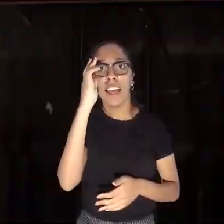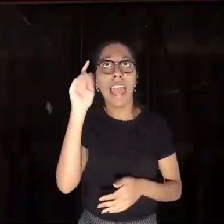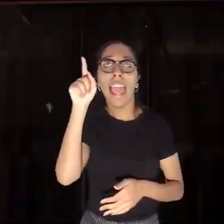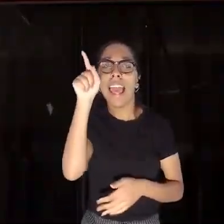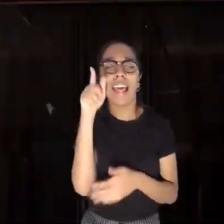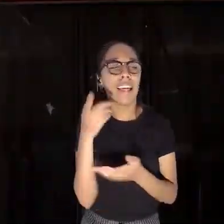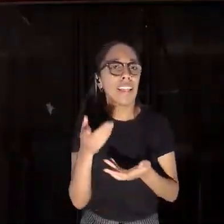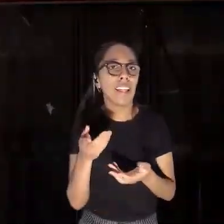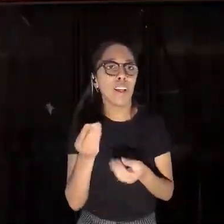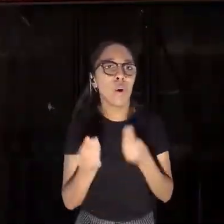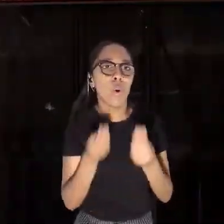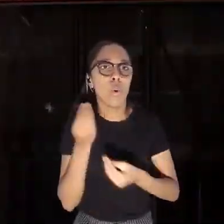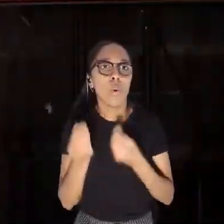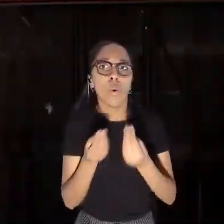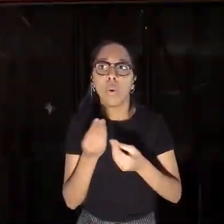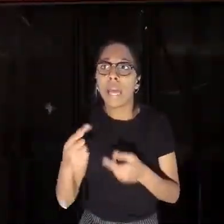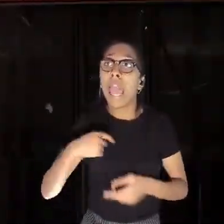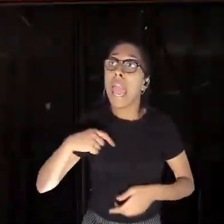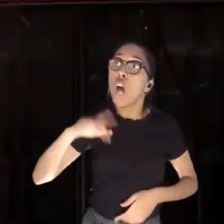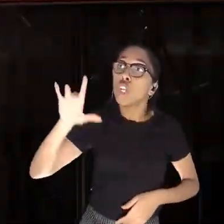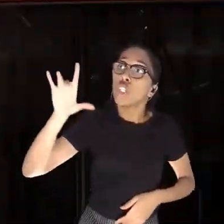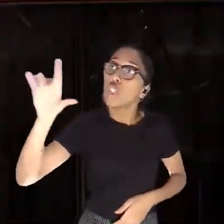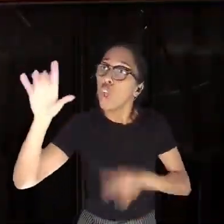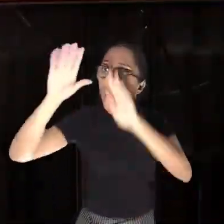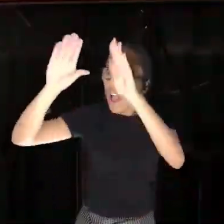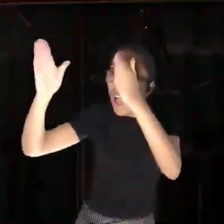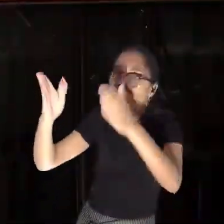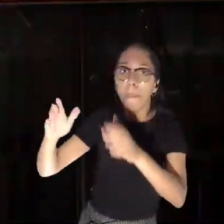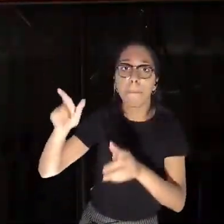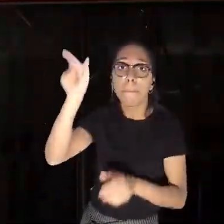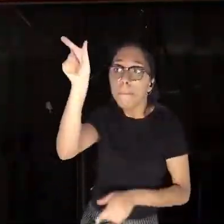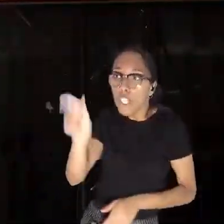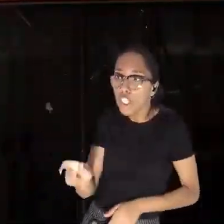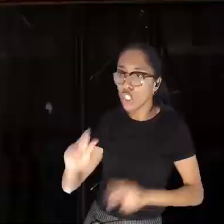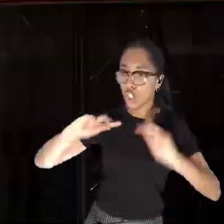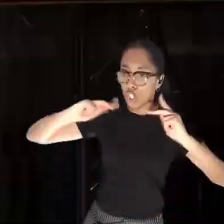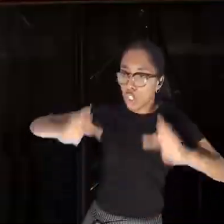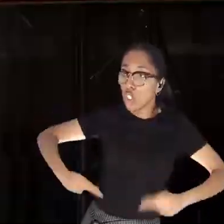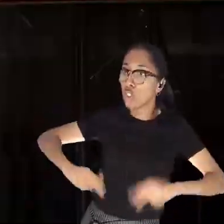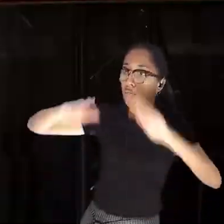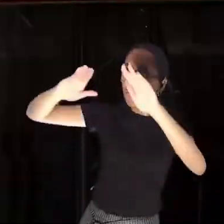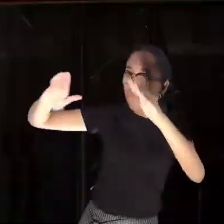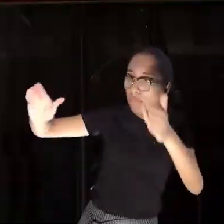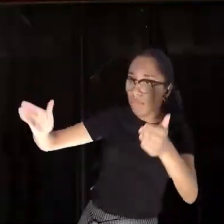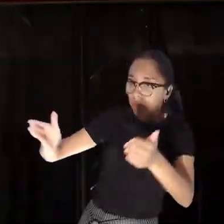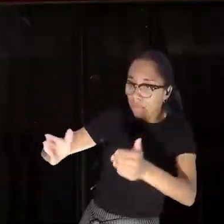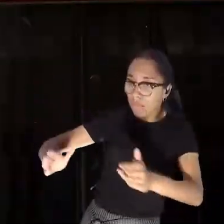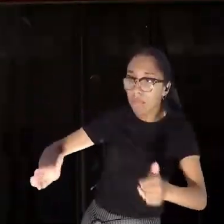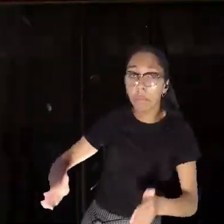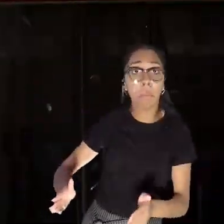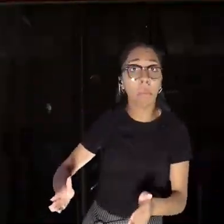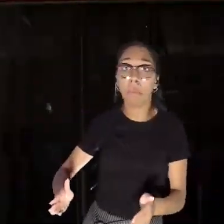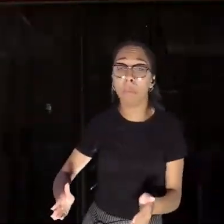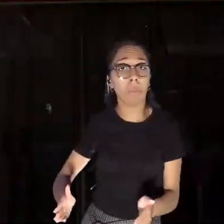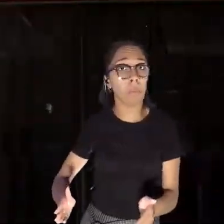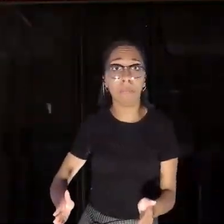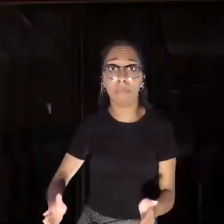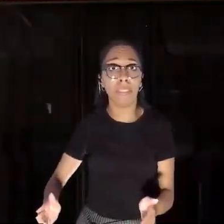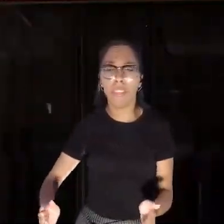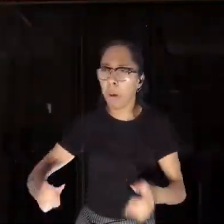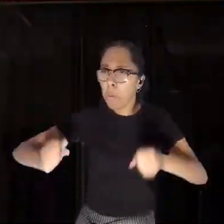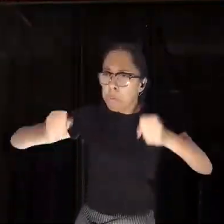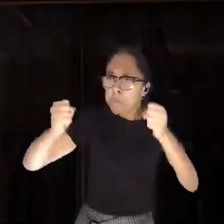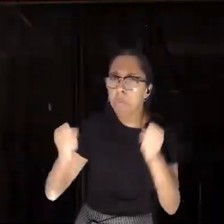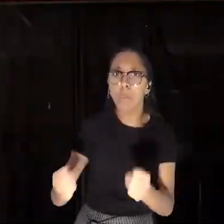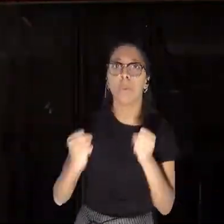lá, ele não tem forma, ele não tem matemática, não tem como prever. Esse vento, ele é sobrenatural.